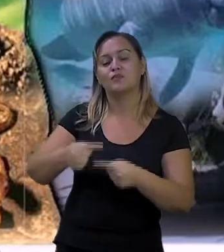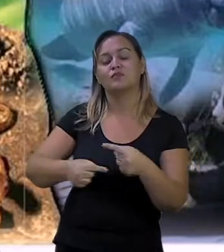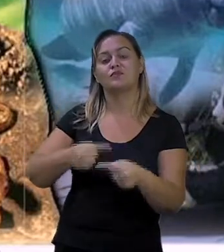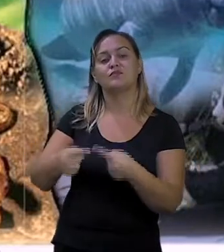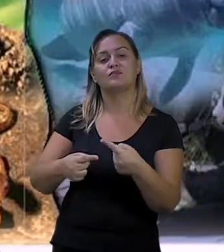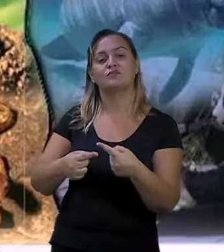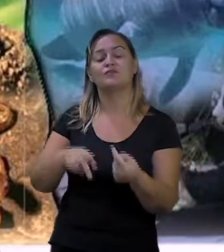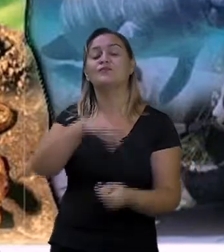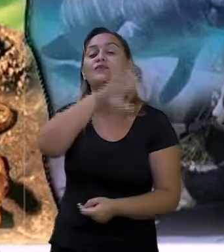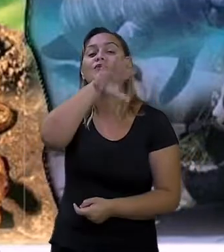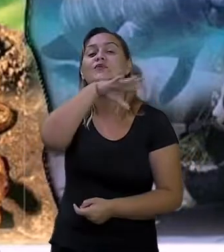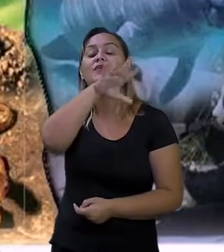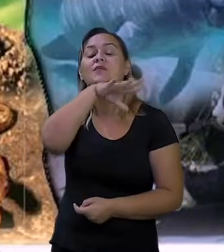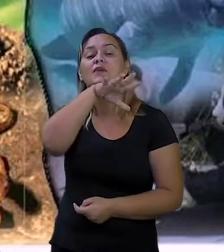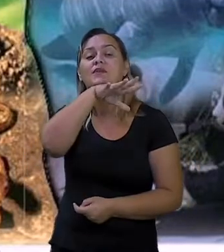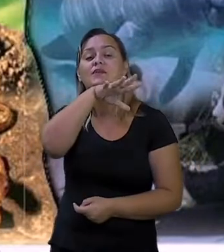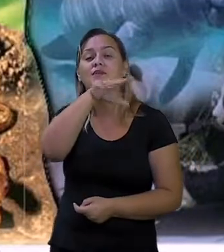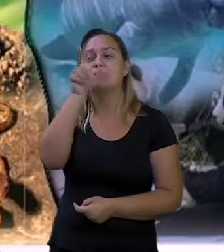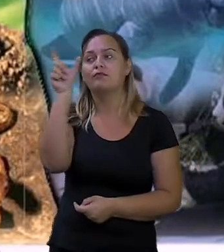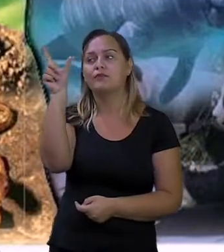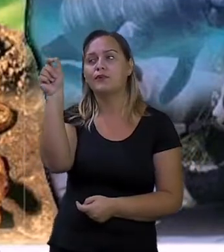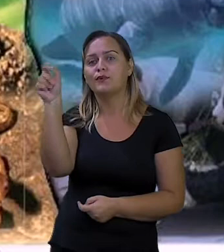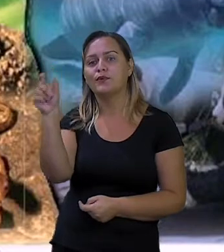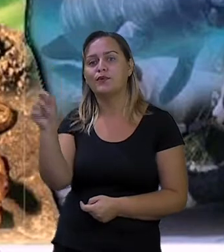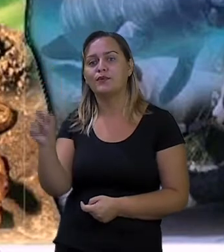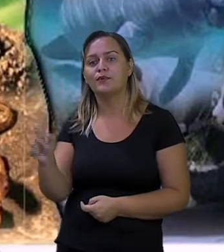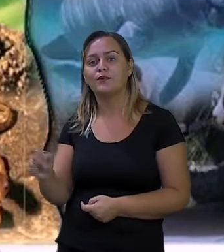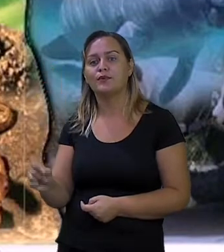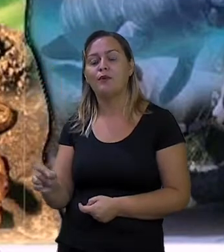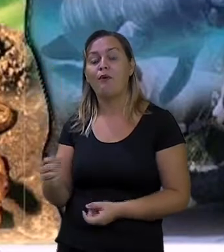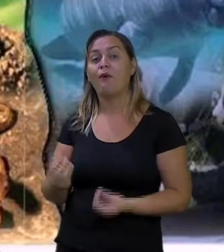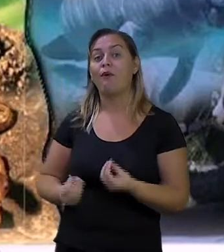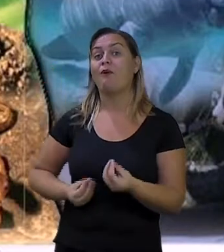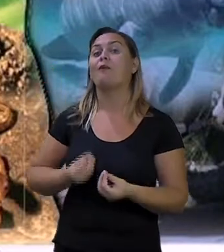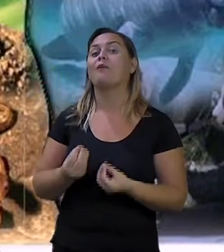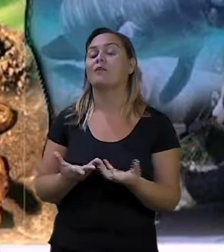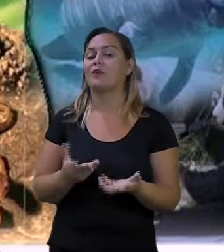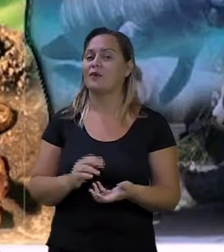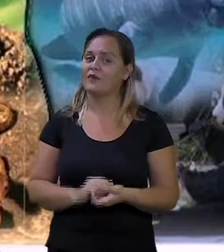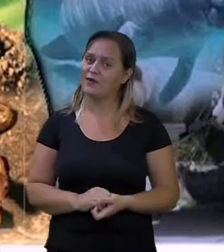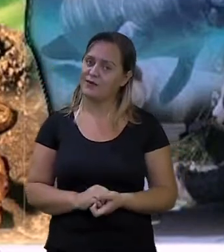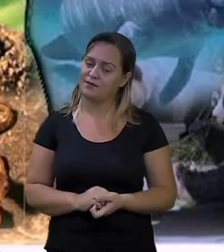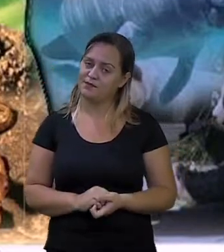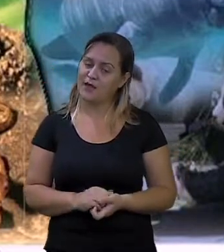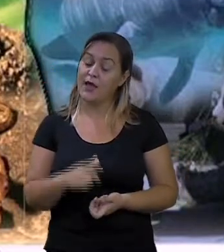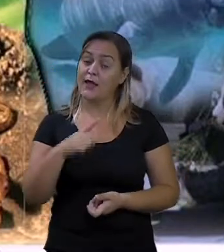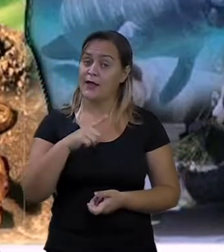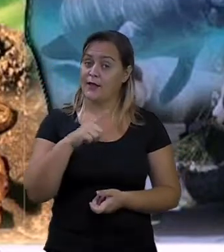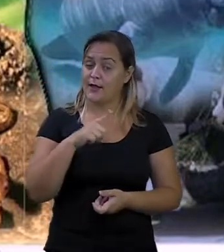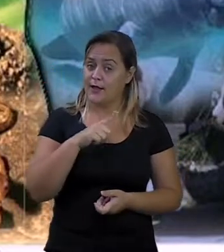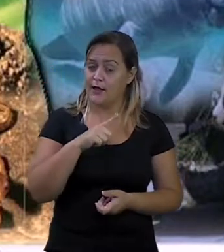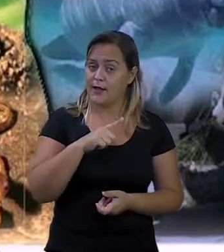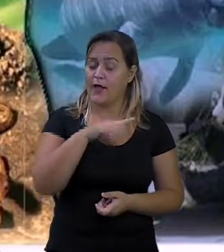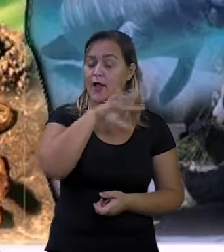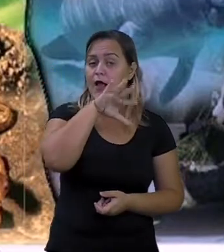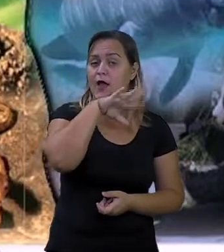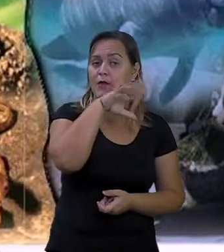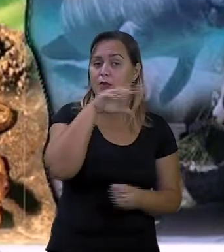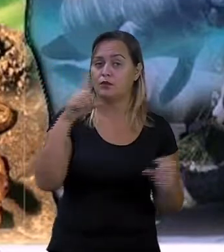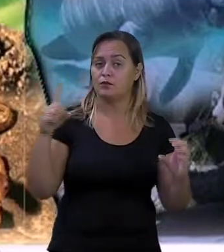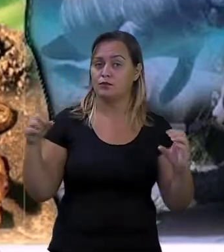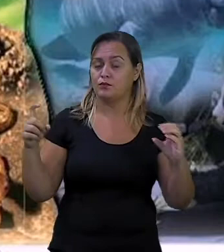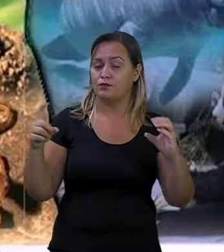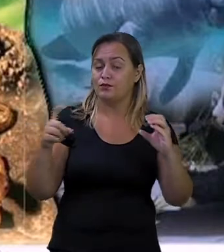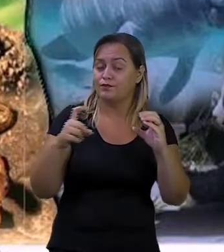animais vertebrados? Nós vamos ter animais que são sexuados, ou seja,